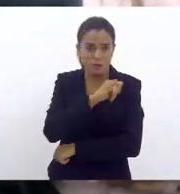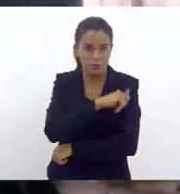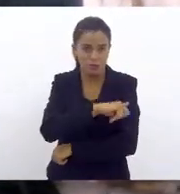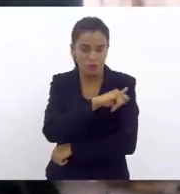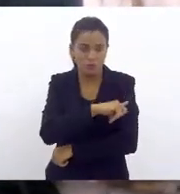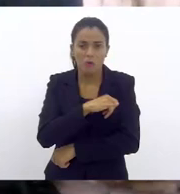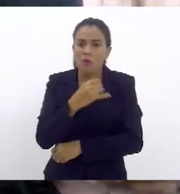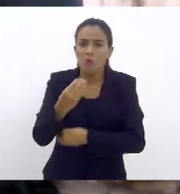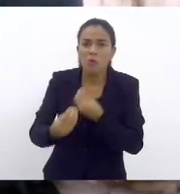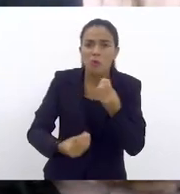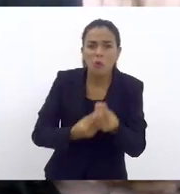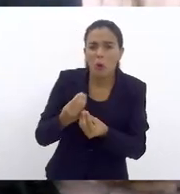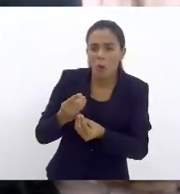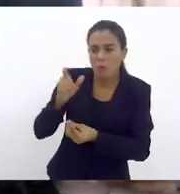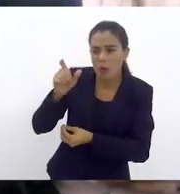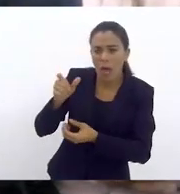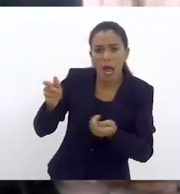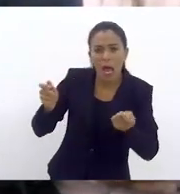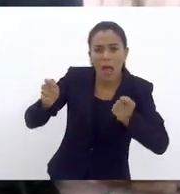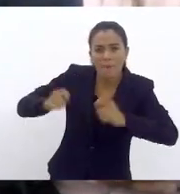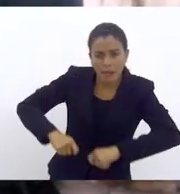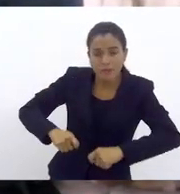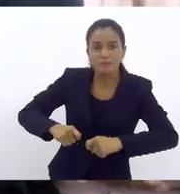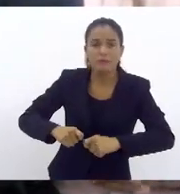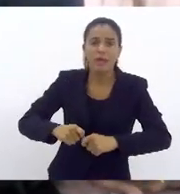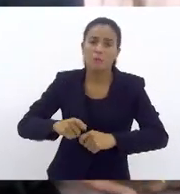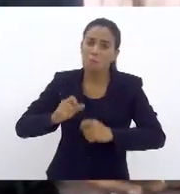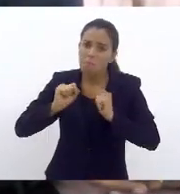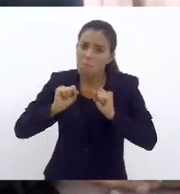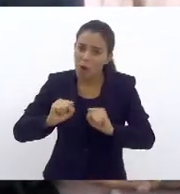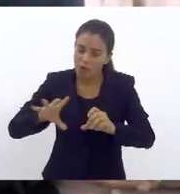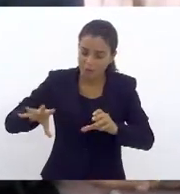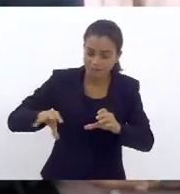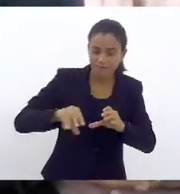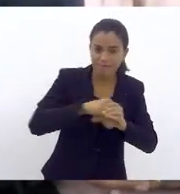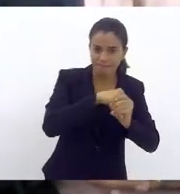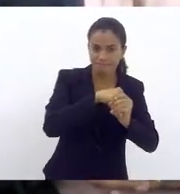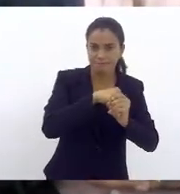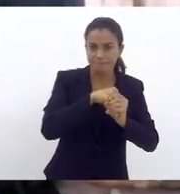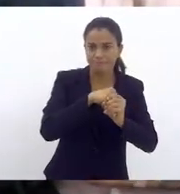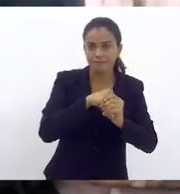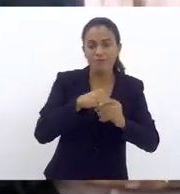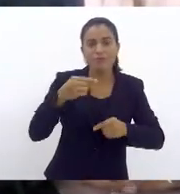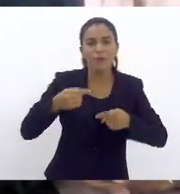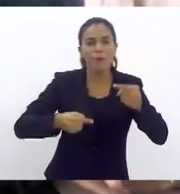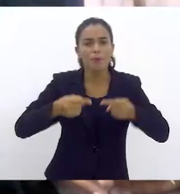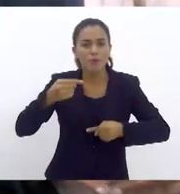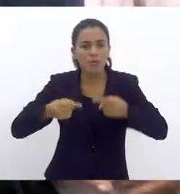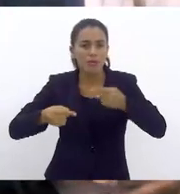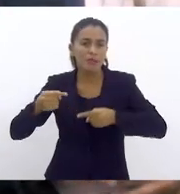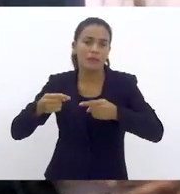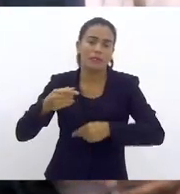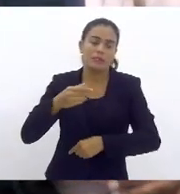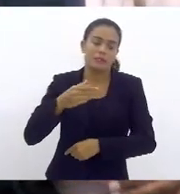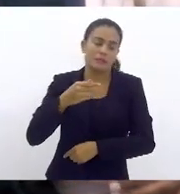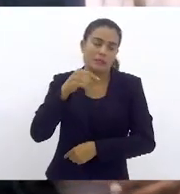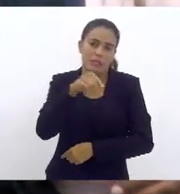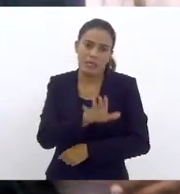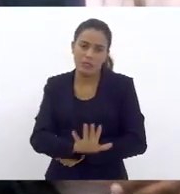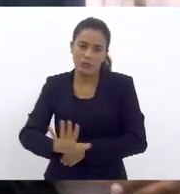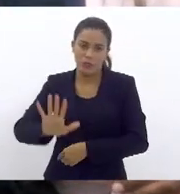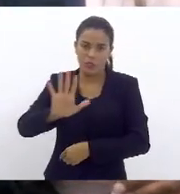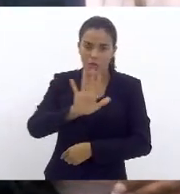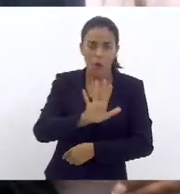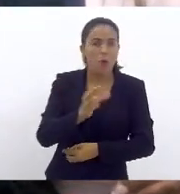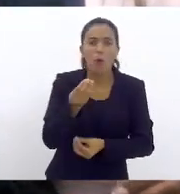como ela pode inclusive se integrar-se a essa política nacional também como pode acontecer